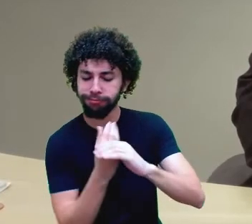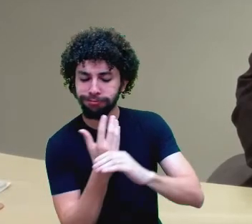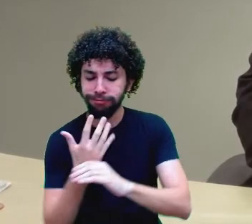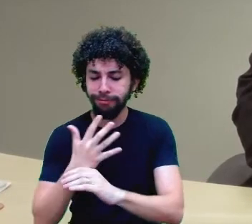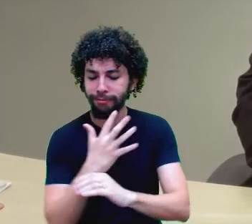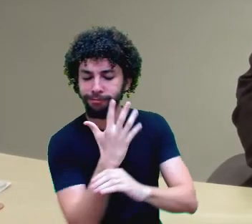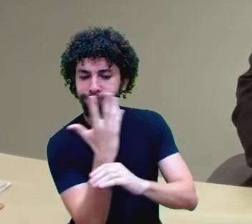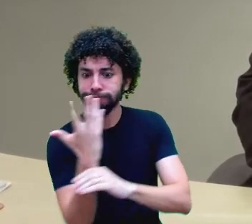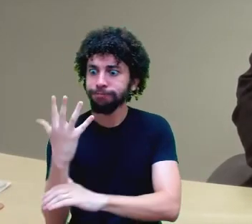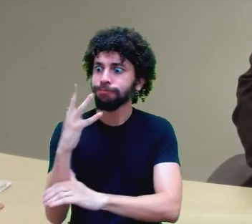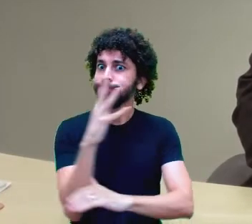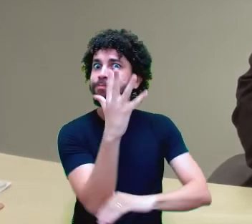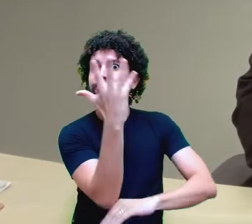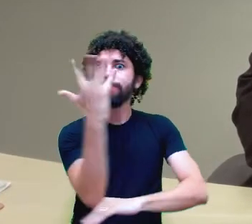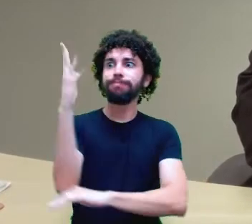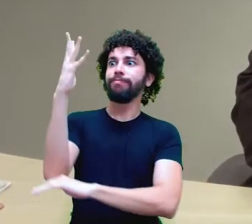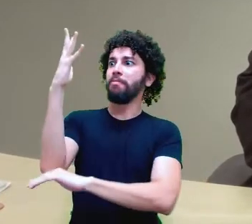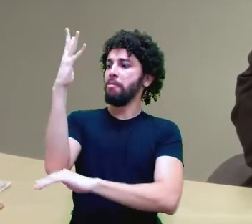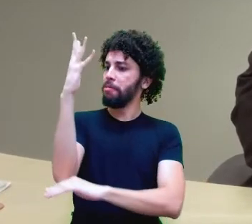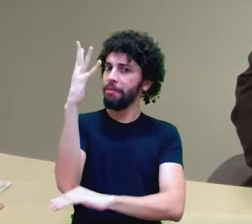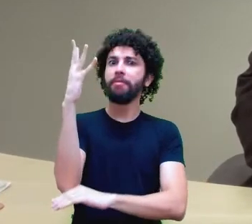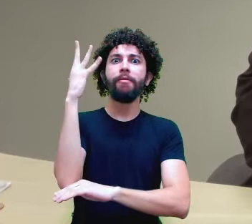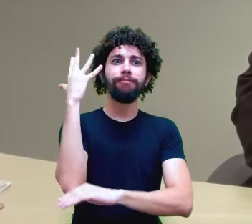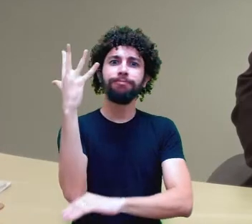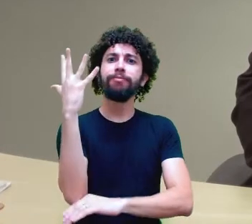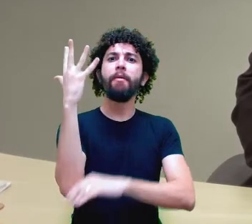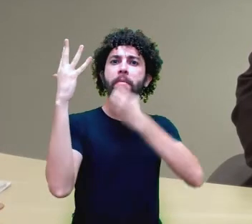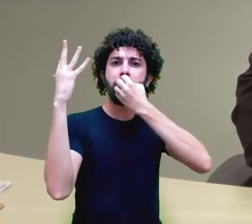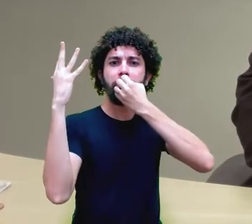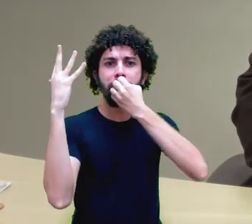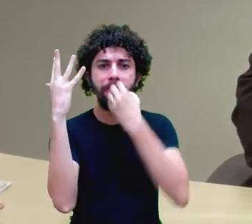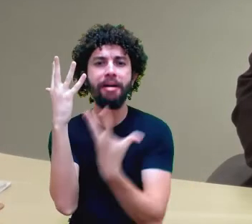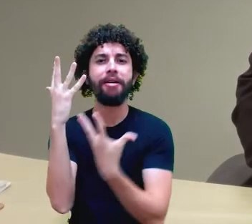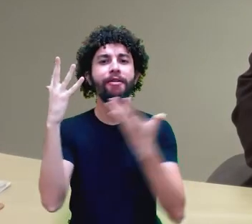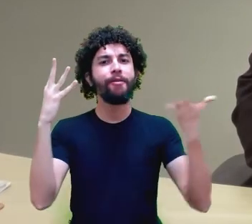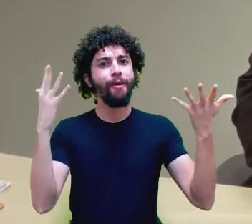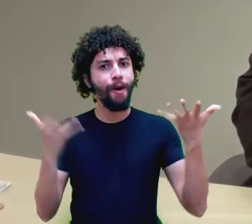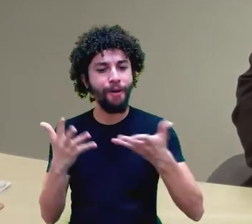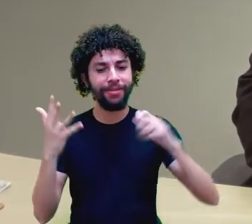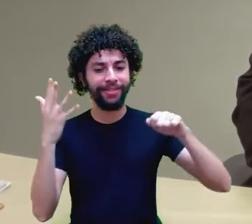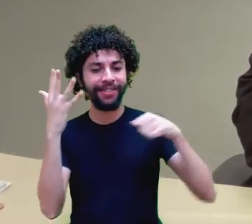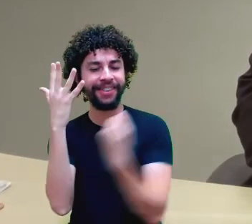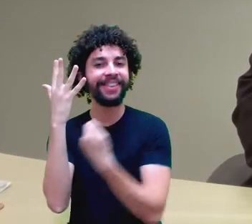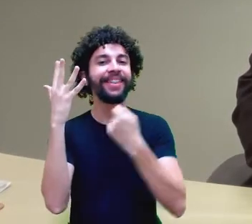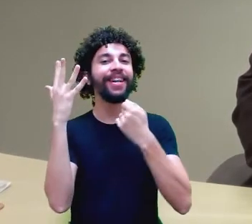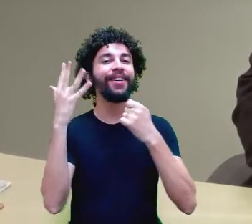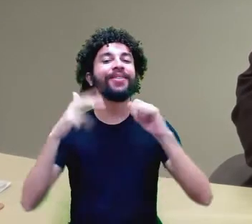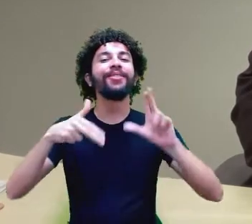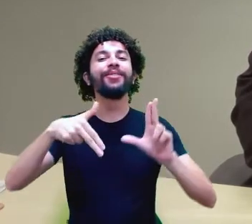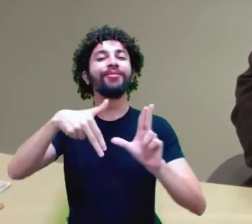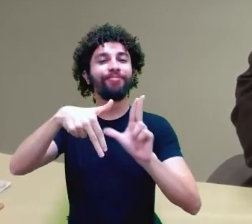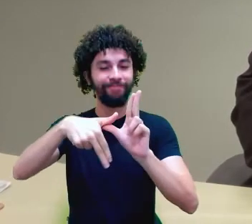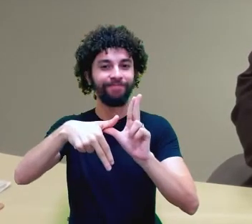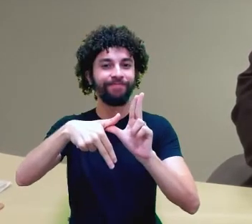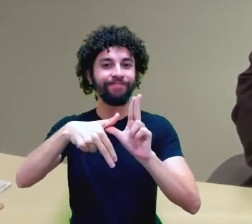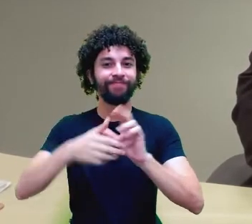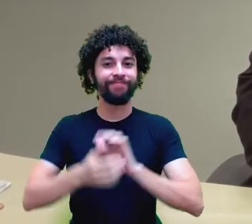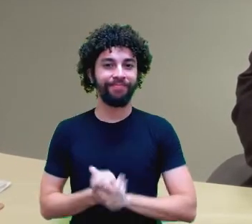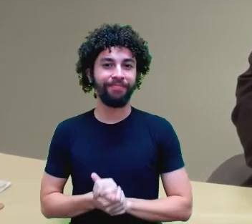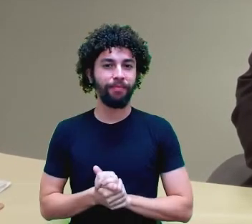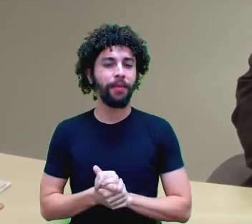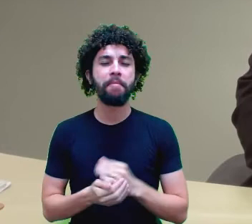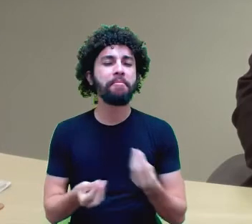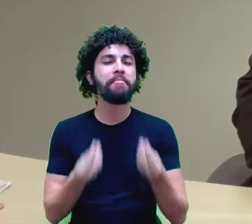Fincou raízes, cresceu, floresceu, deu frutos e se transformou nessa árvore pujante e forte que hoje conhecemos